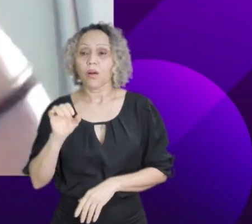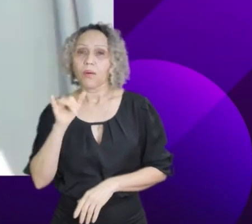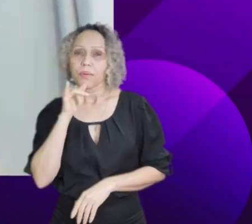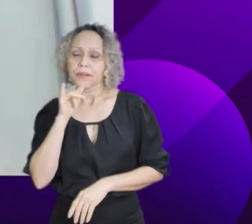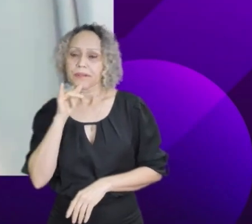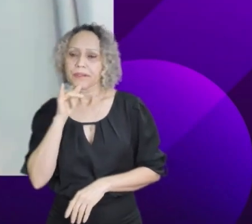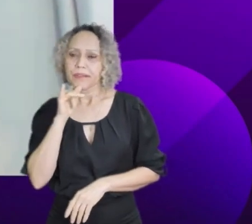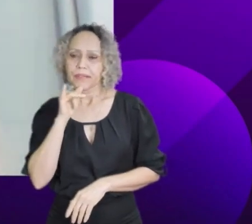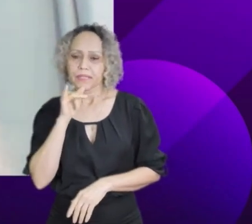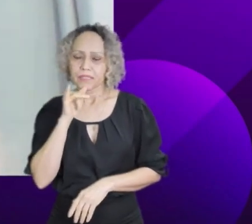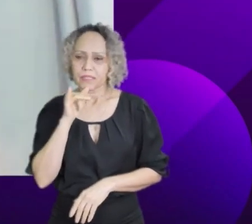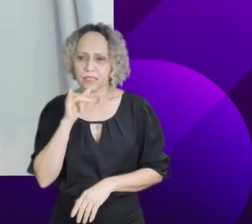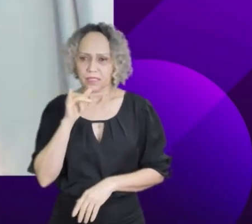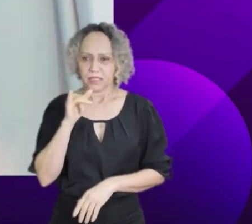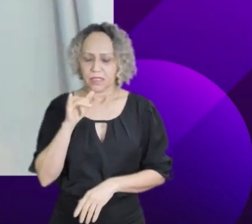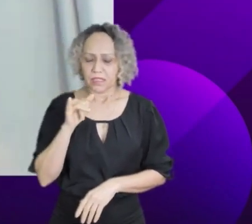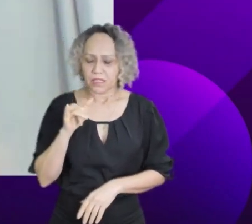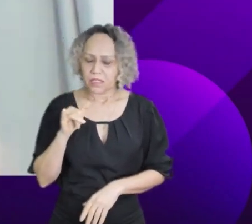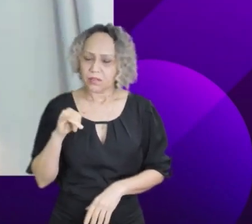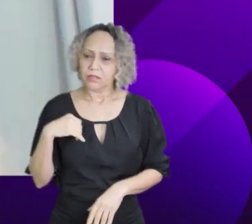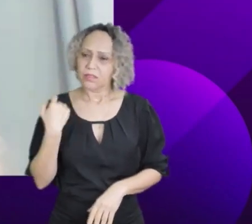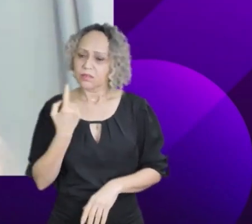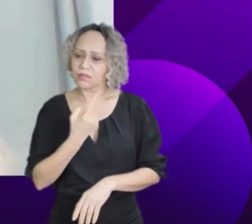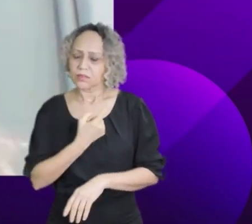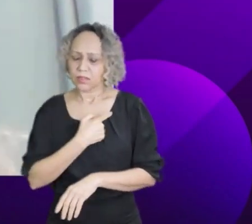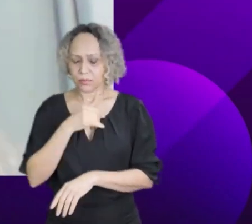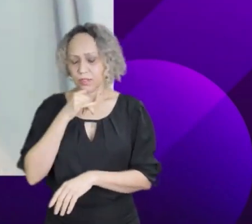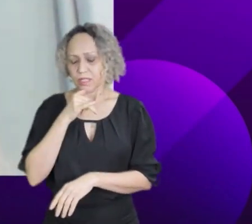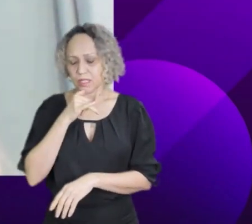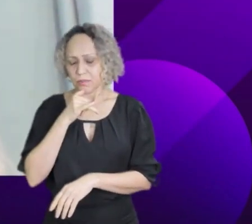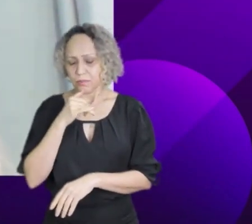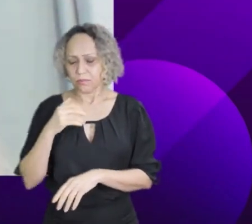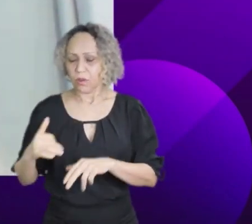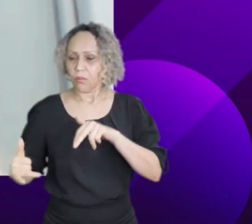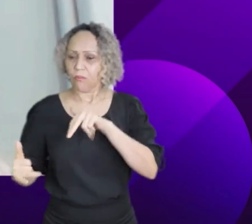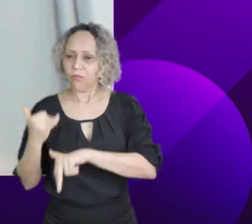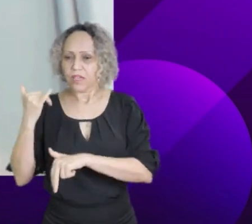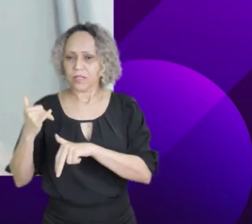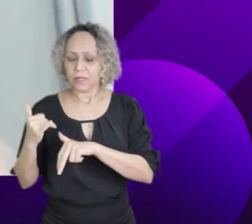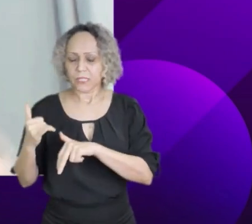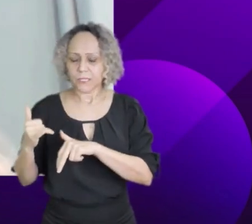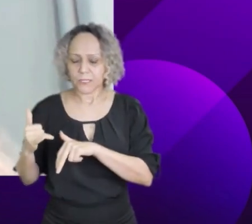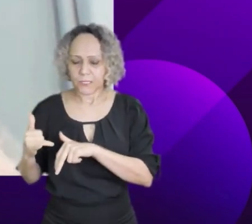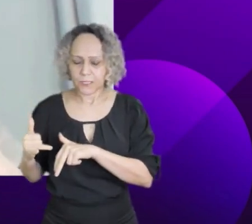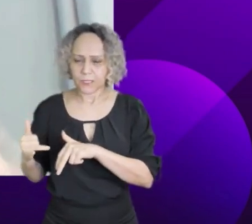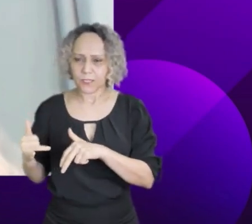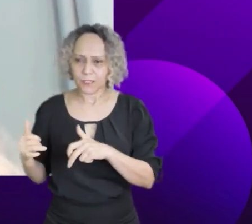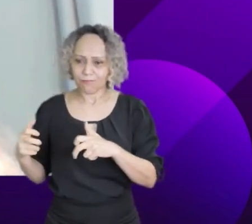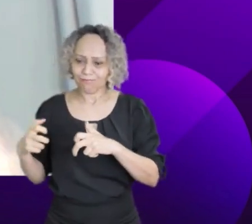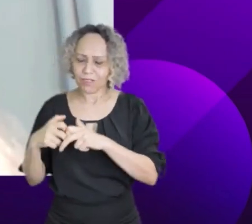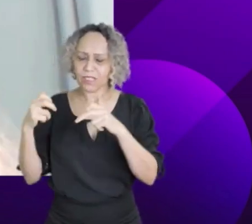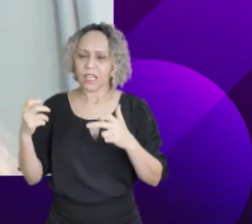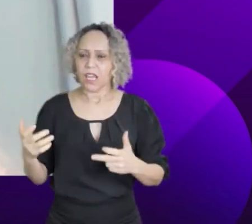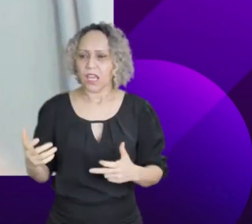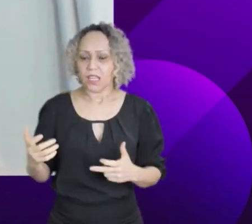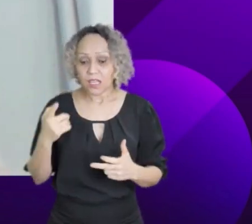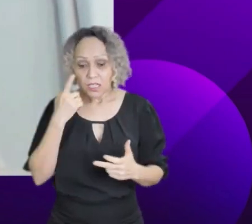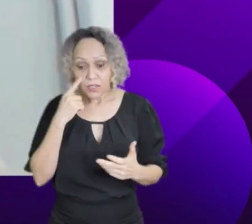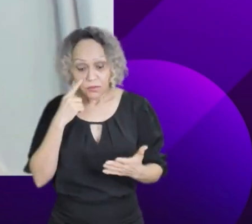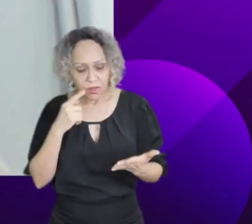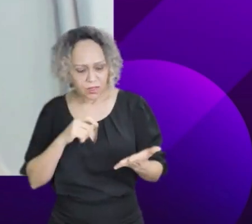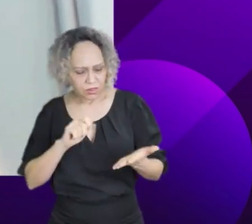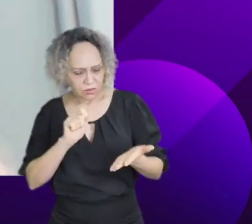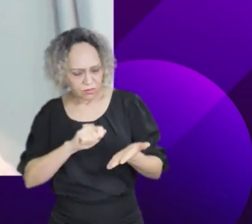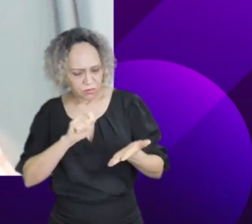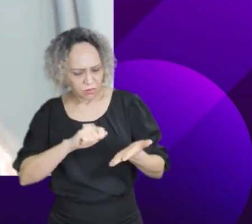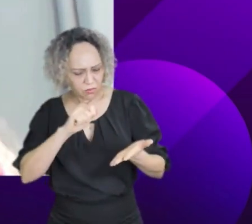acidente sofrido pela gente, a gente vê que ele também não é preenchido como seria o ideal, né?